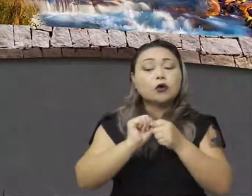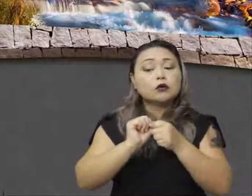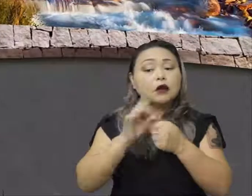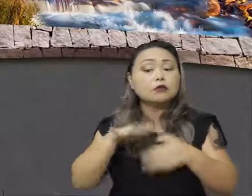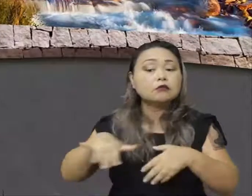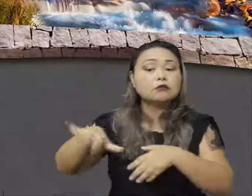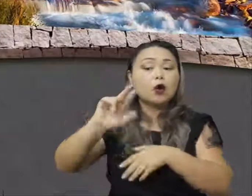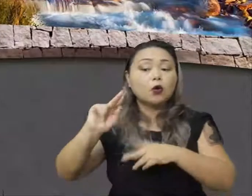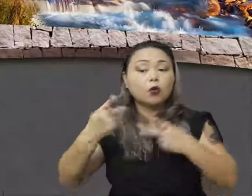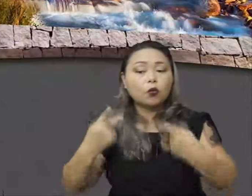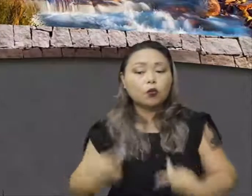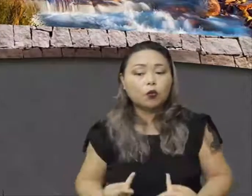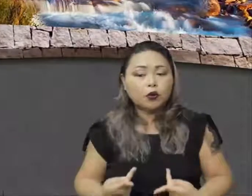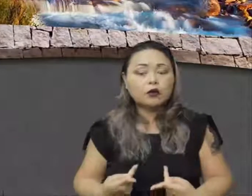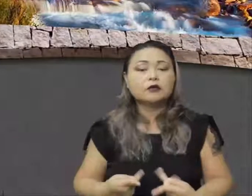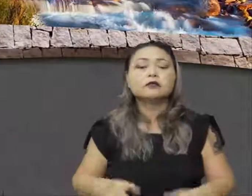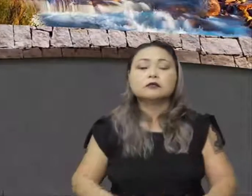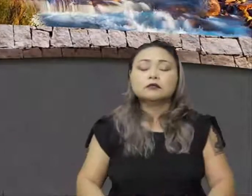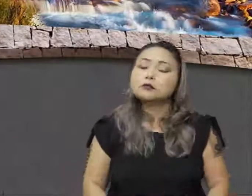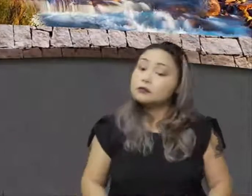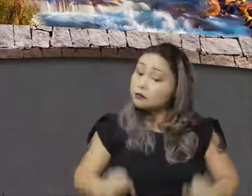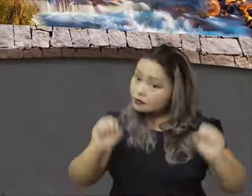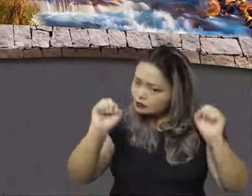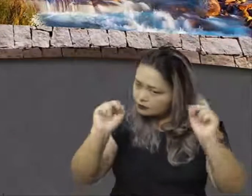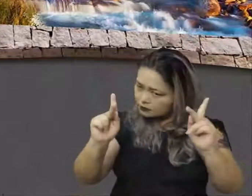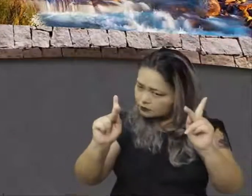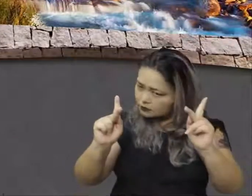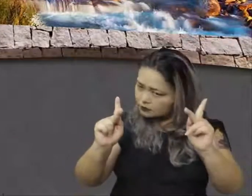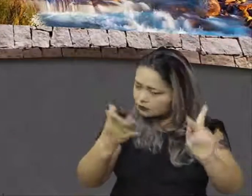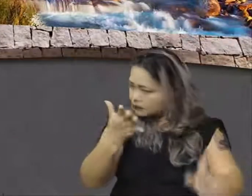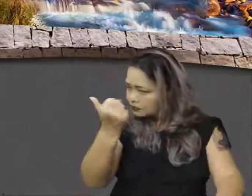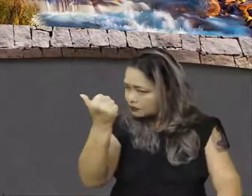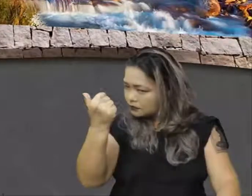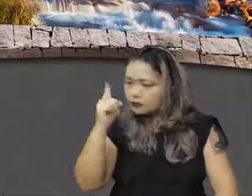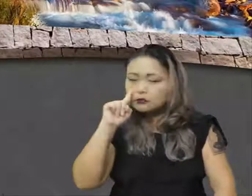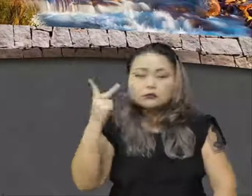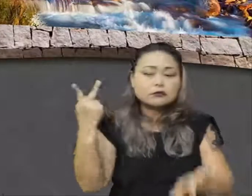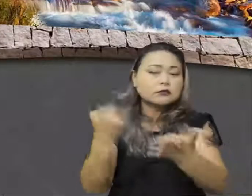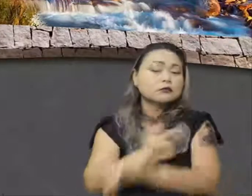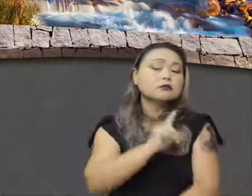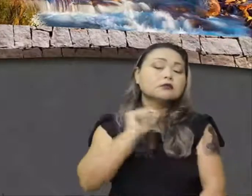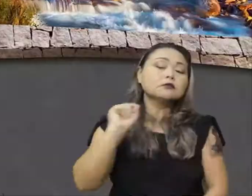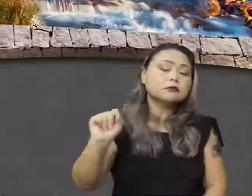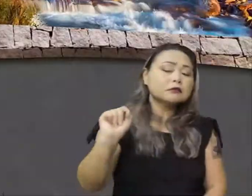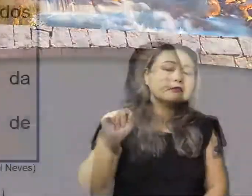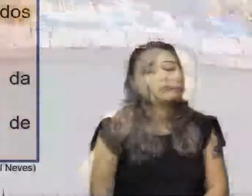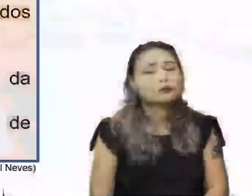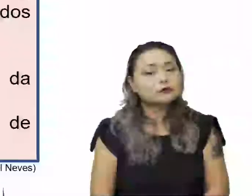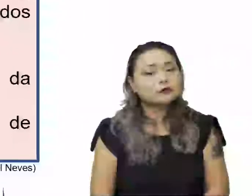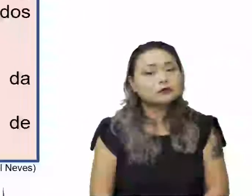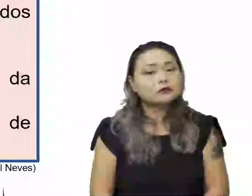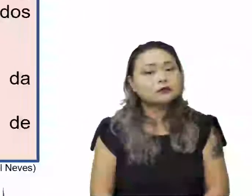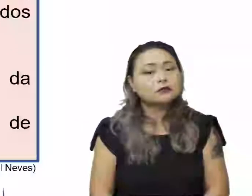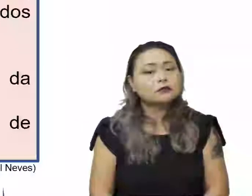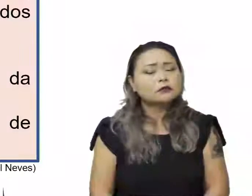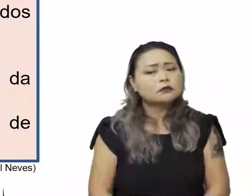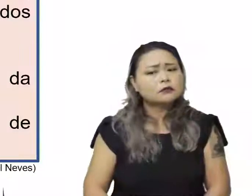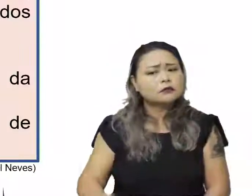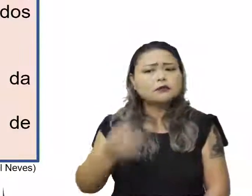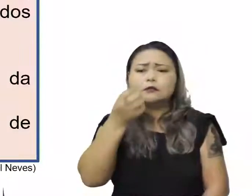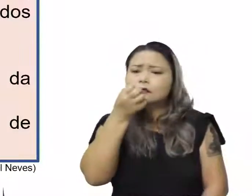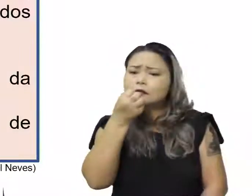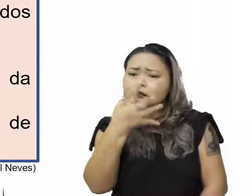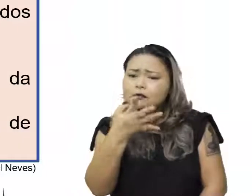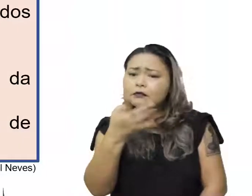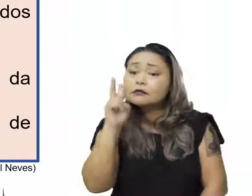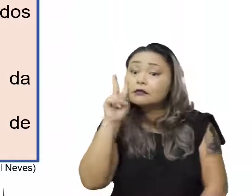humanas, ok? Vamos mais um pouquinho para ver o que aconteceu por a frente? Que bom que